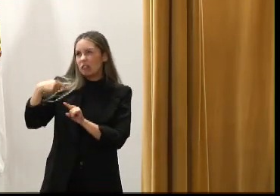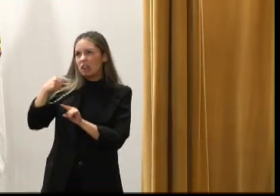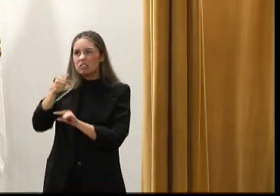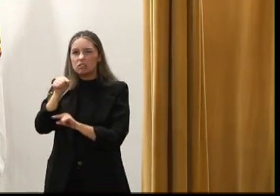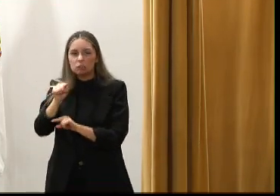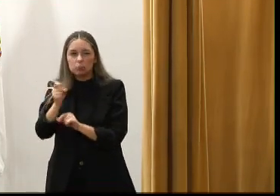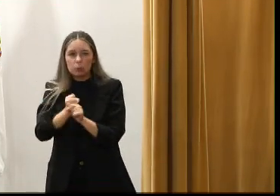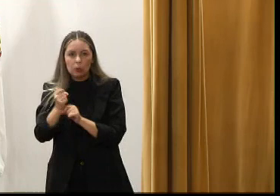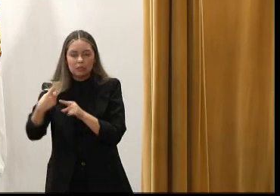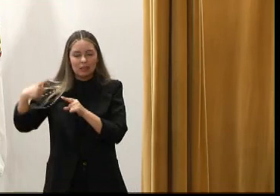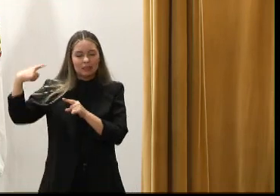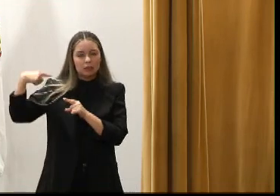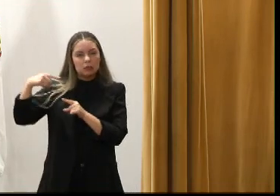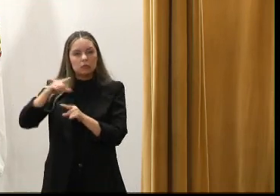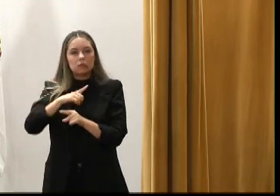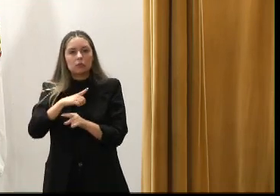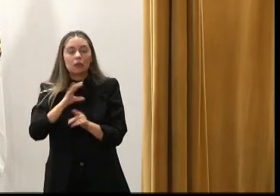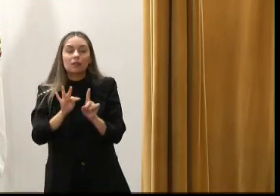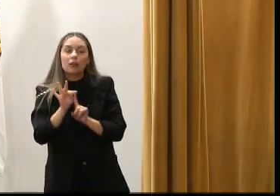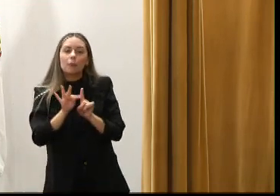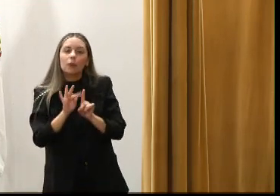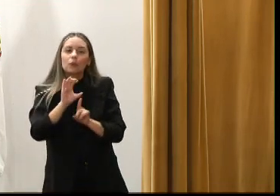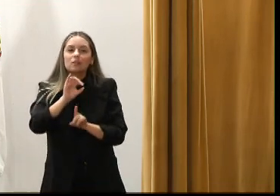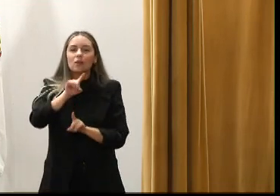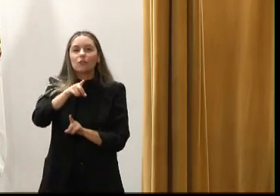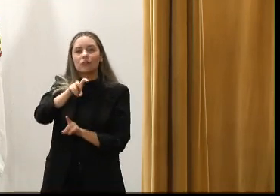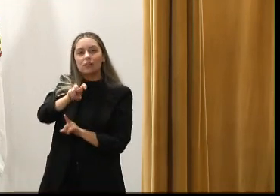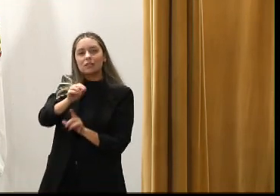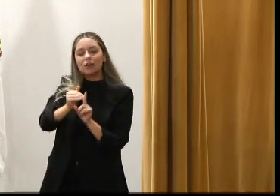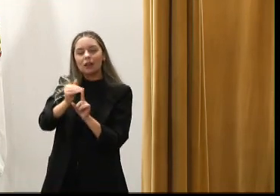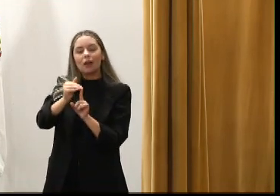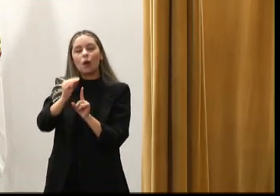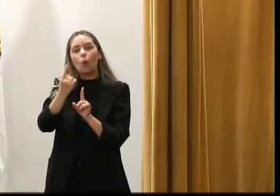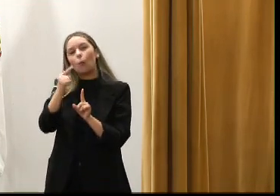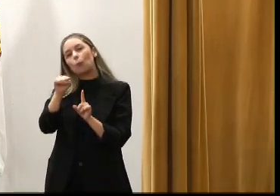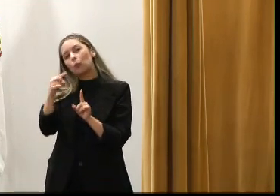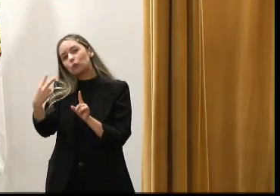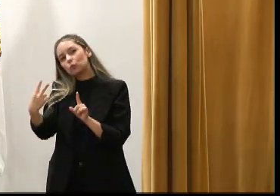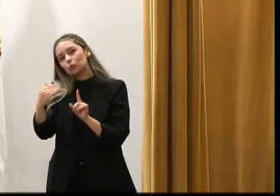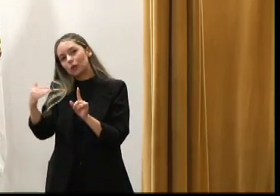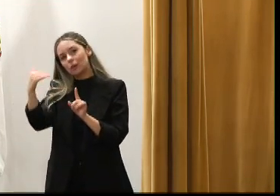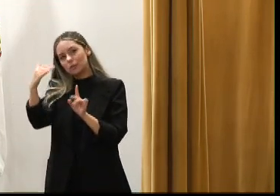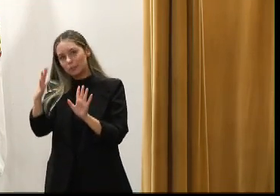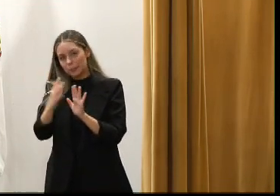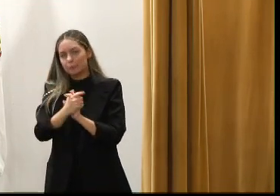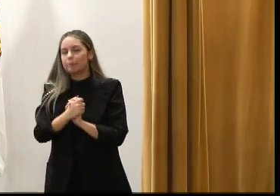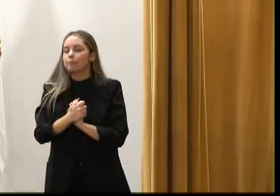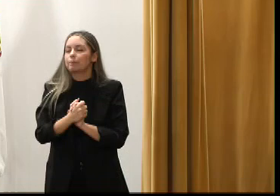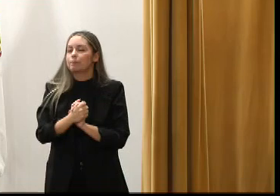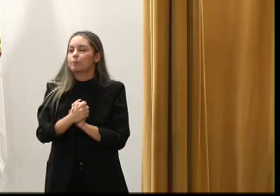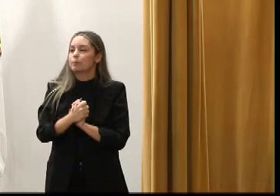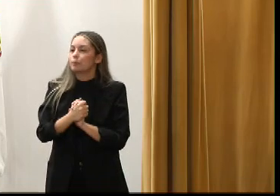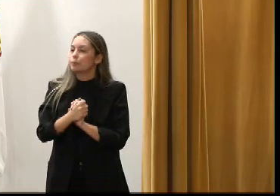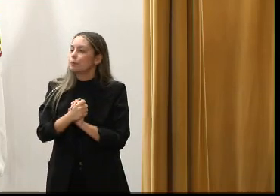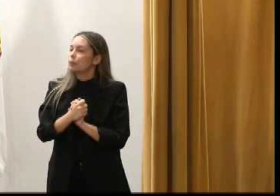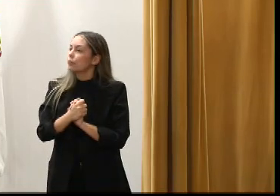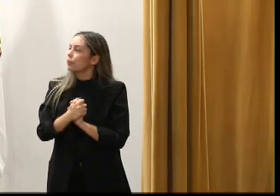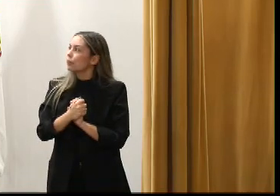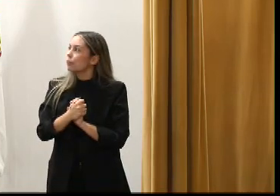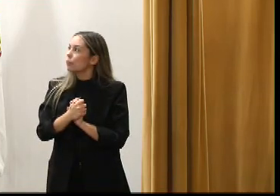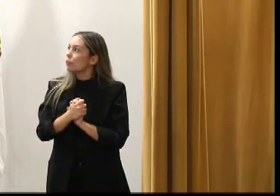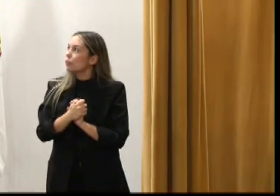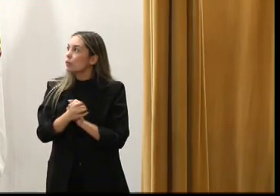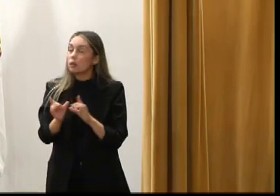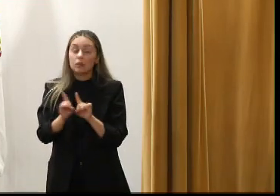atrás, temperaturas entre meio grau acima ou 1,2 graus acima. Agora, vamos pegar essa